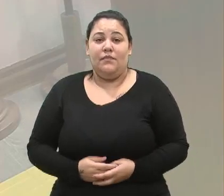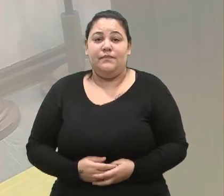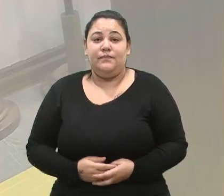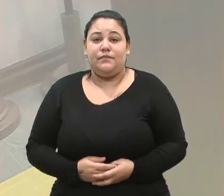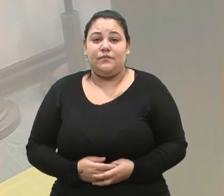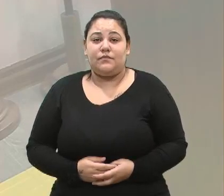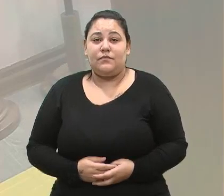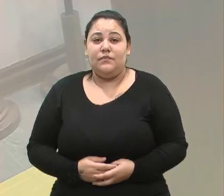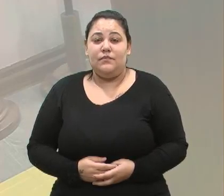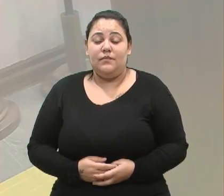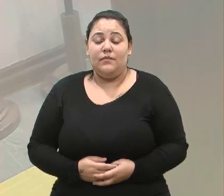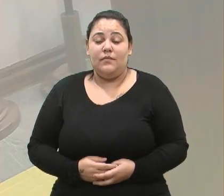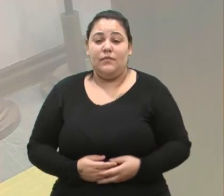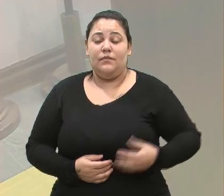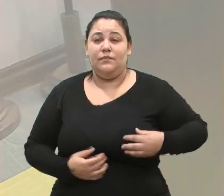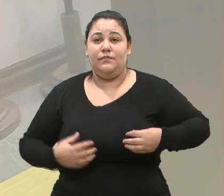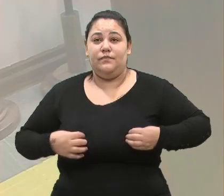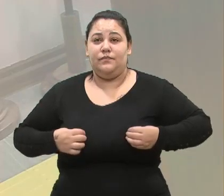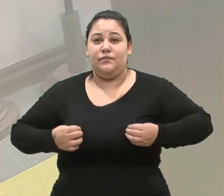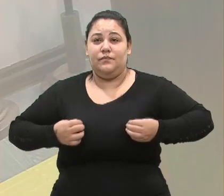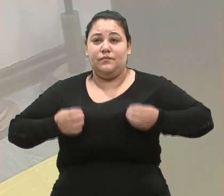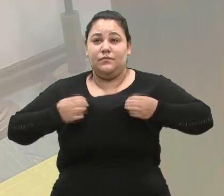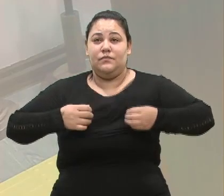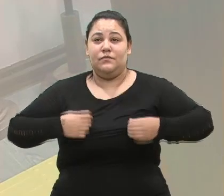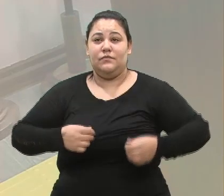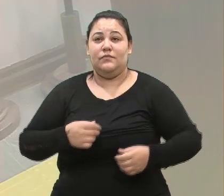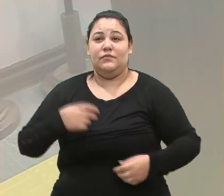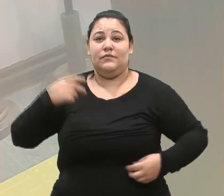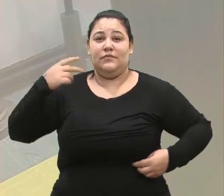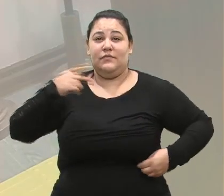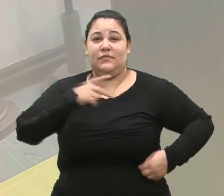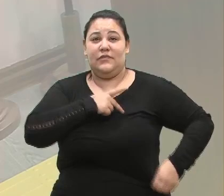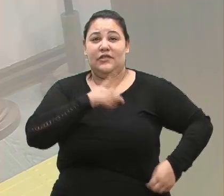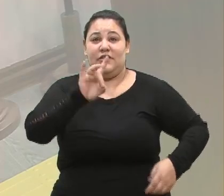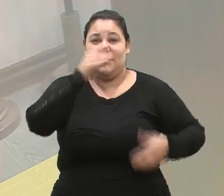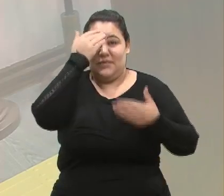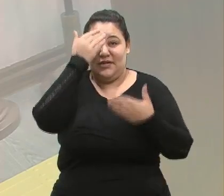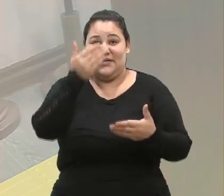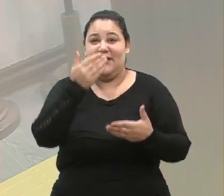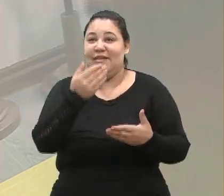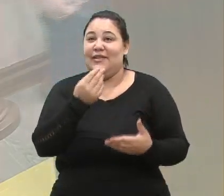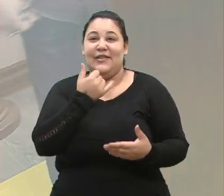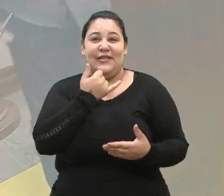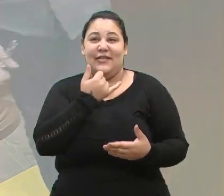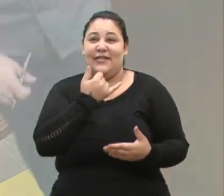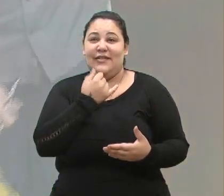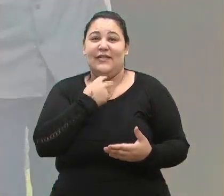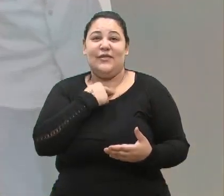encerrar, somente agradecer o espaço do vereador Scalco, e eu não vou passar a parte para ele, porque meu tempo se foi. Obrigado.